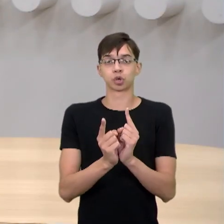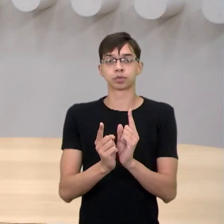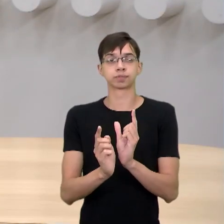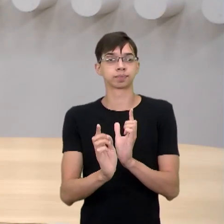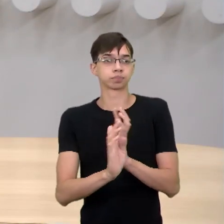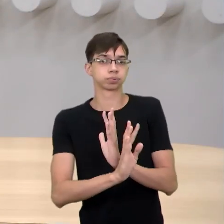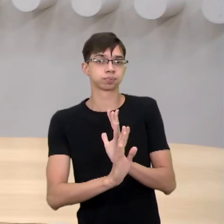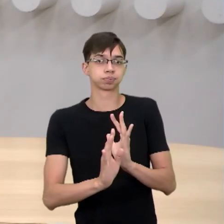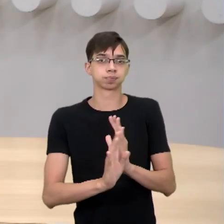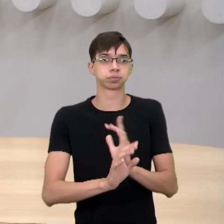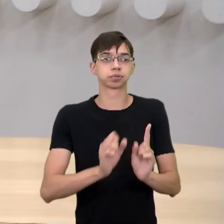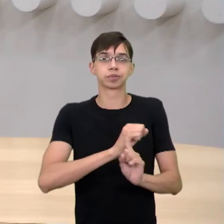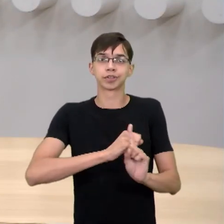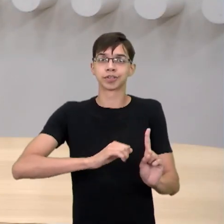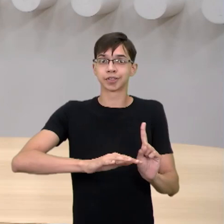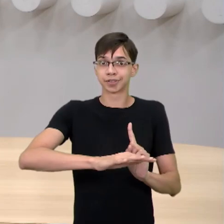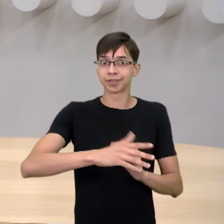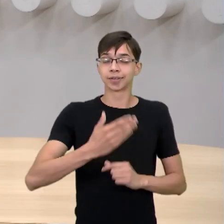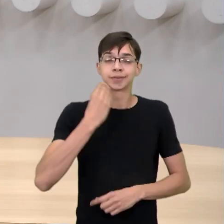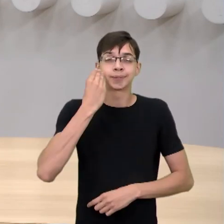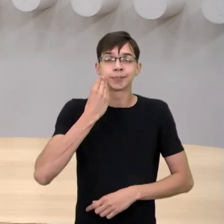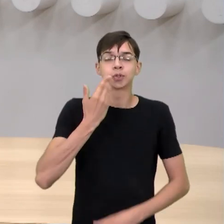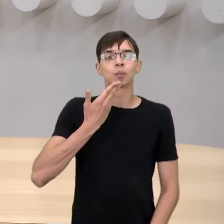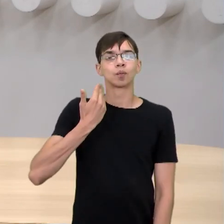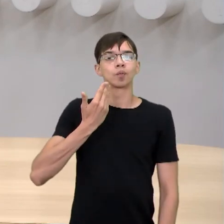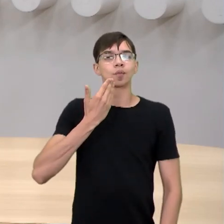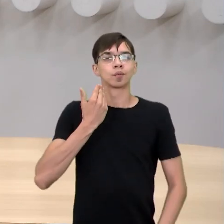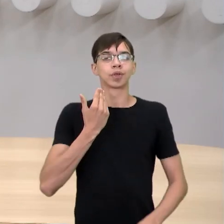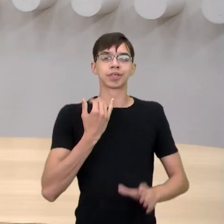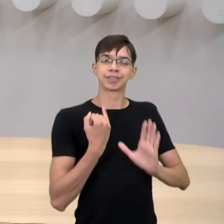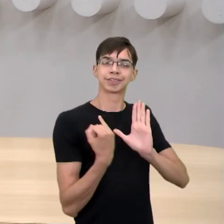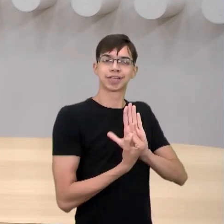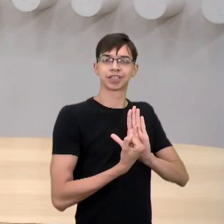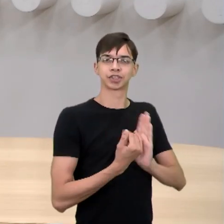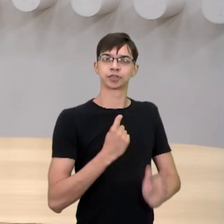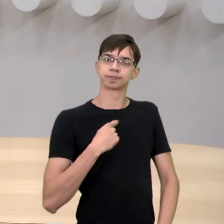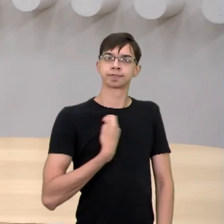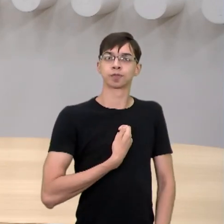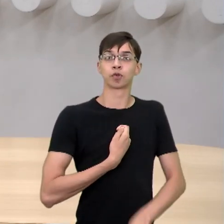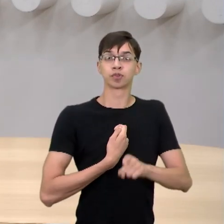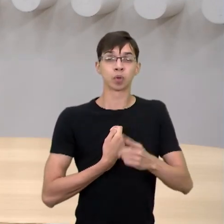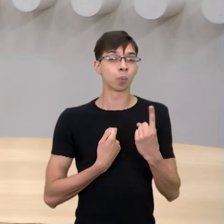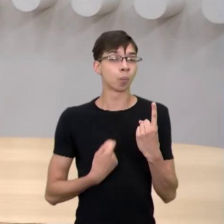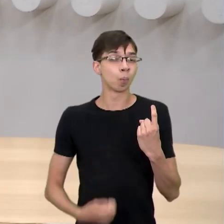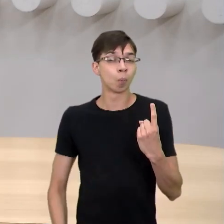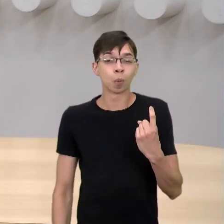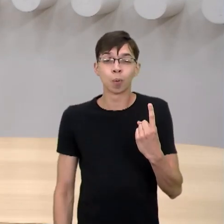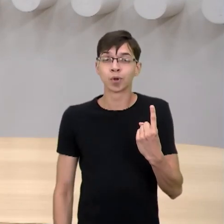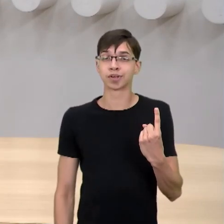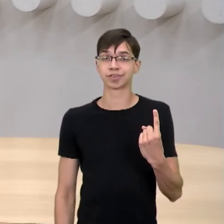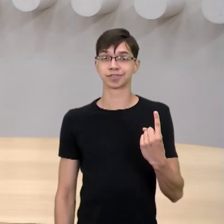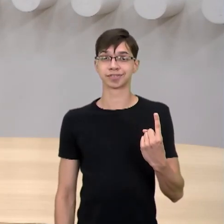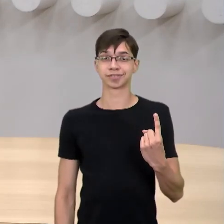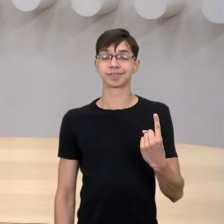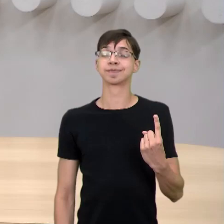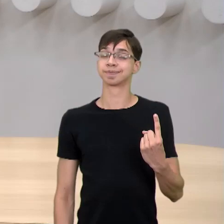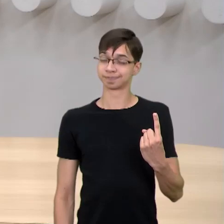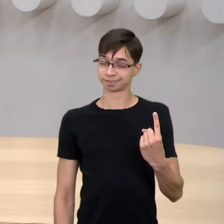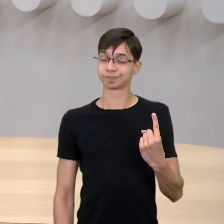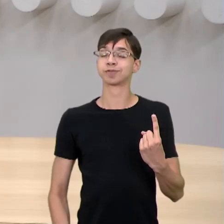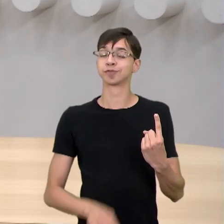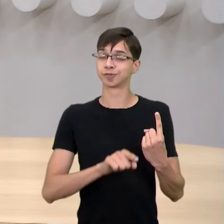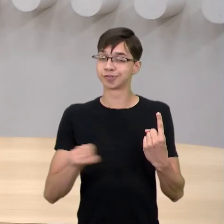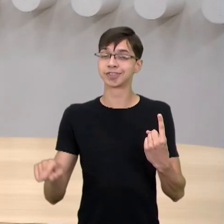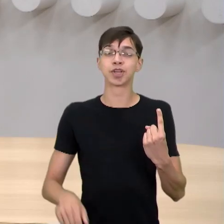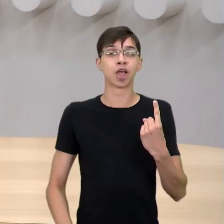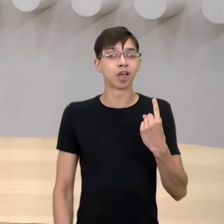identidade e por isso ela é única. Você é único, é edição limitada, bebê. É simplesmente porque a gente criou